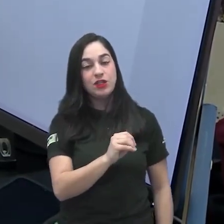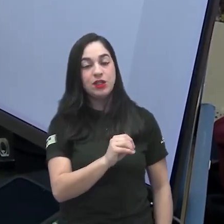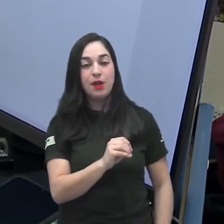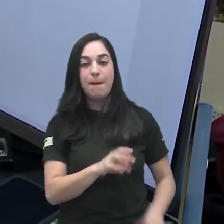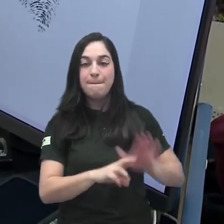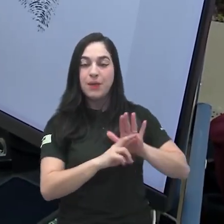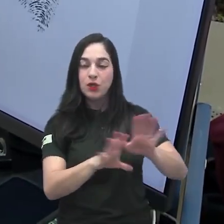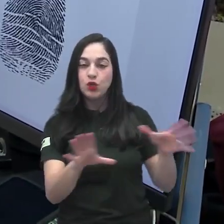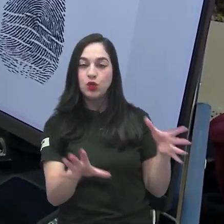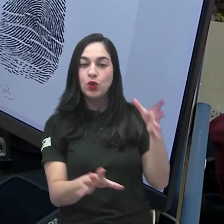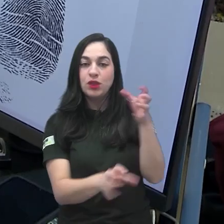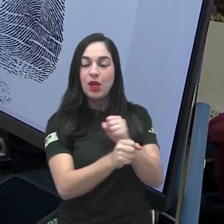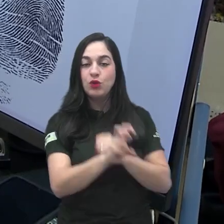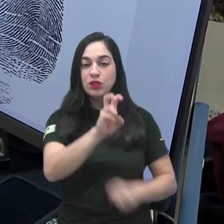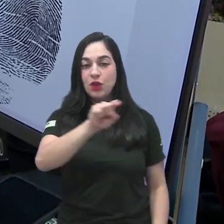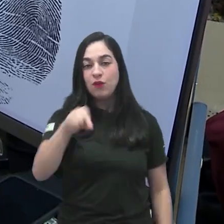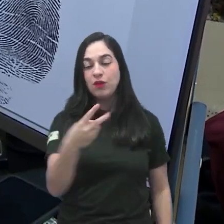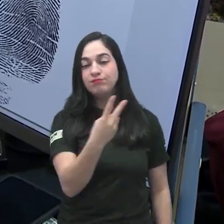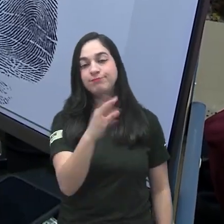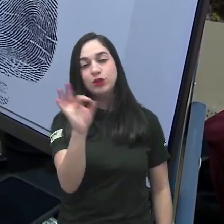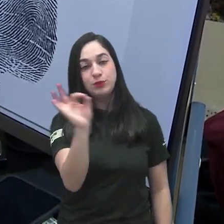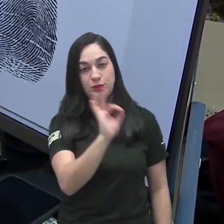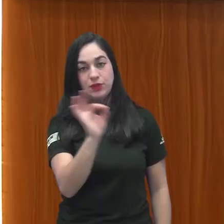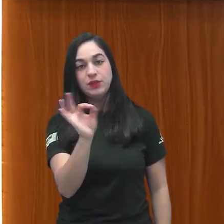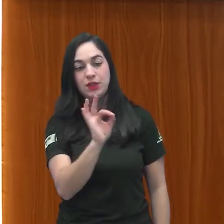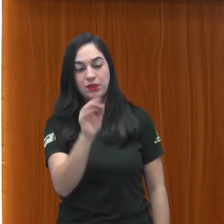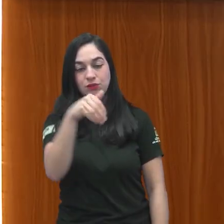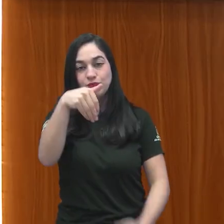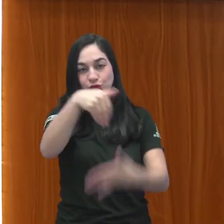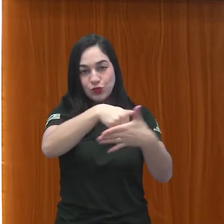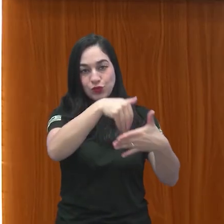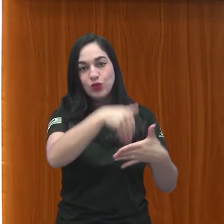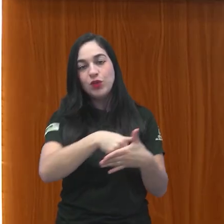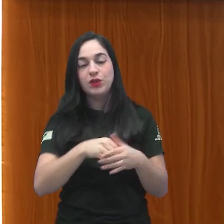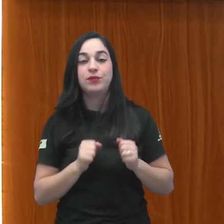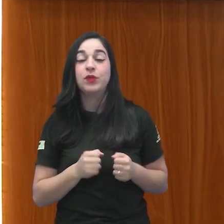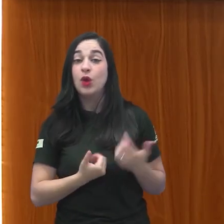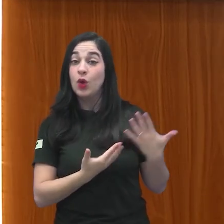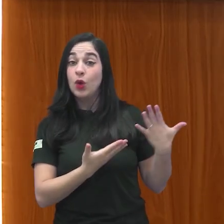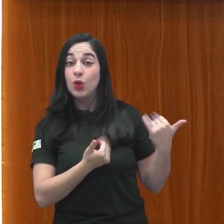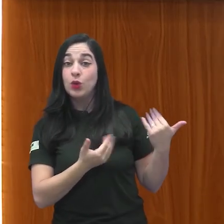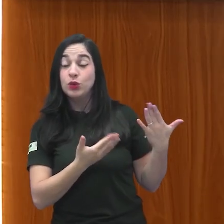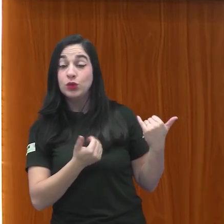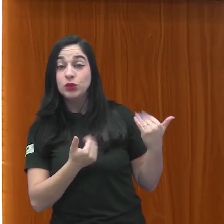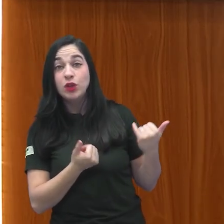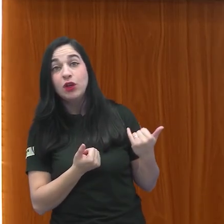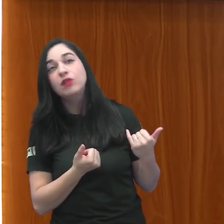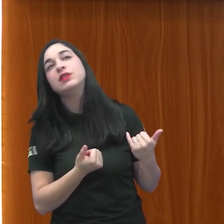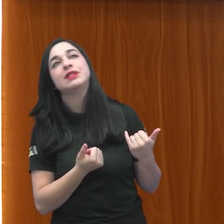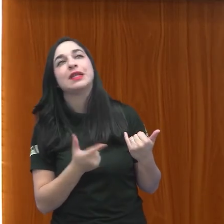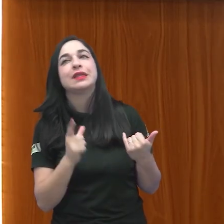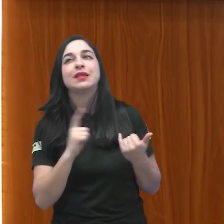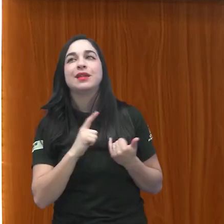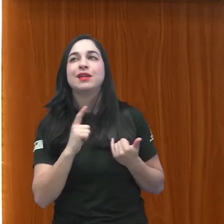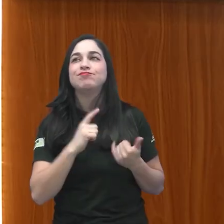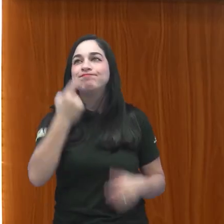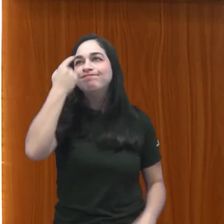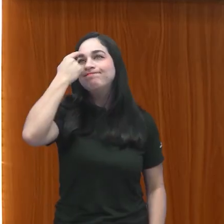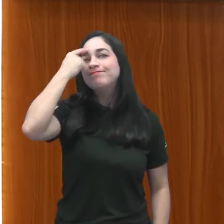representa 5,2% do total de eleitores. Os jovens eles vêm com um olhar de mundo novo, uma